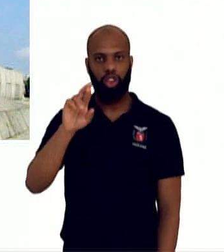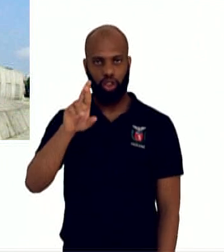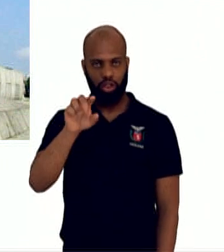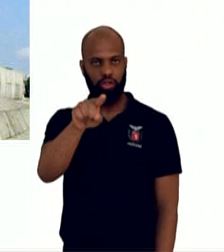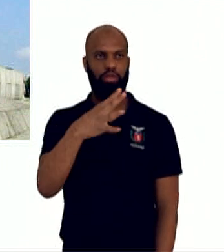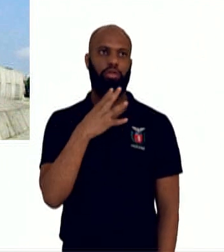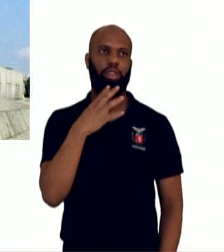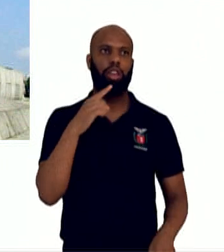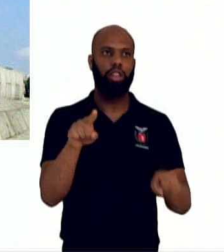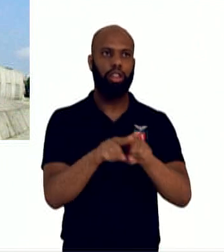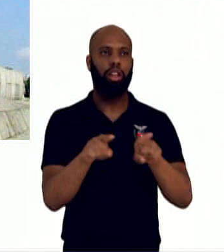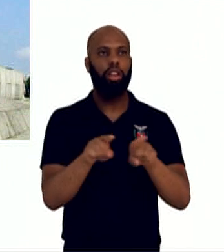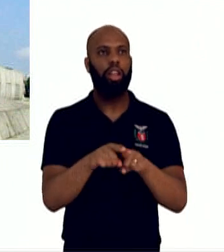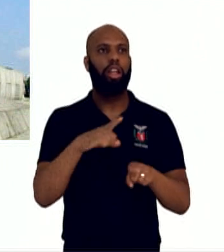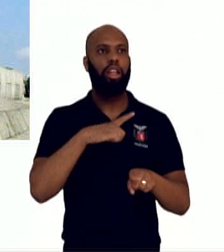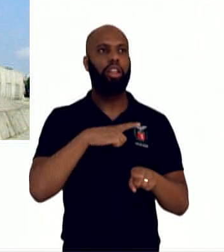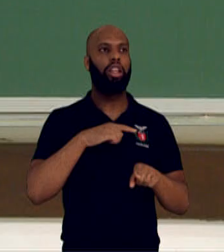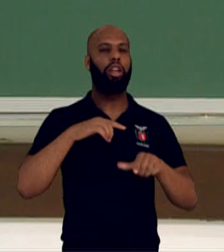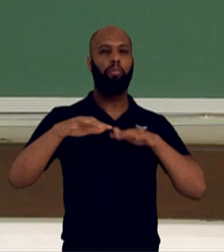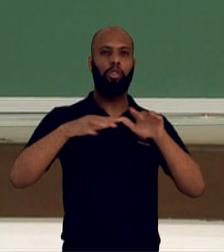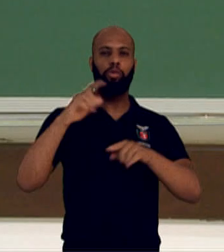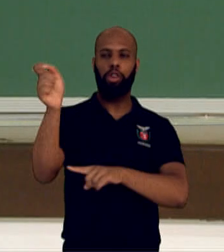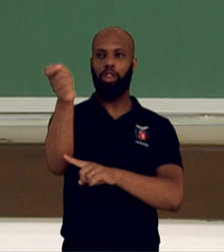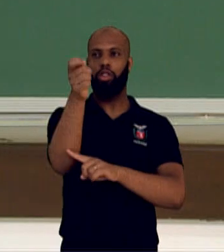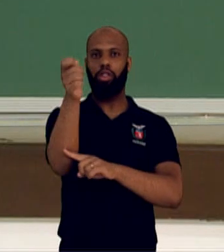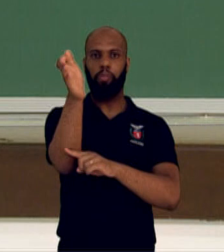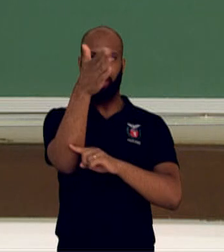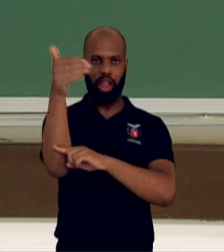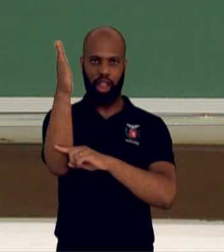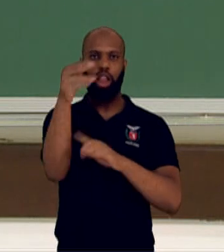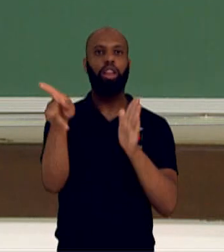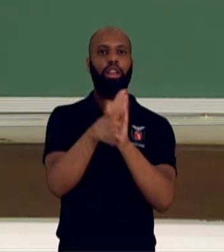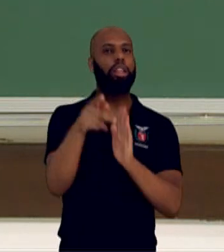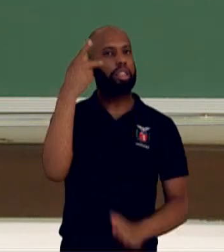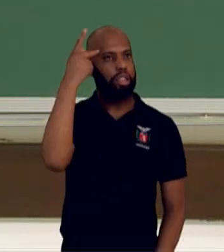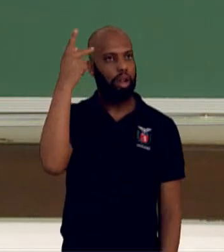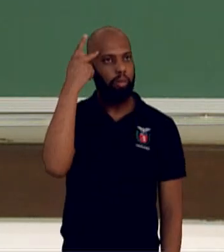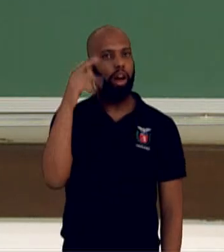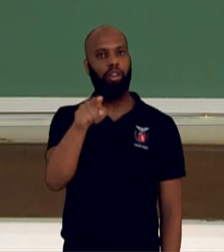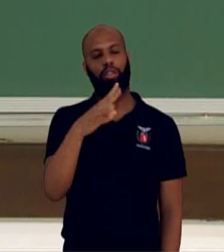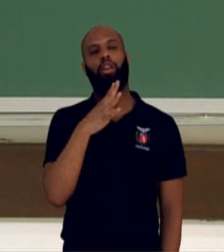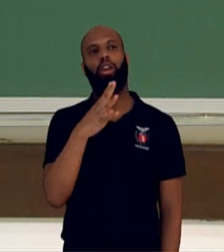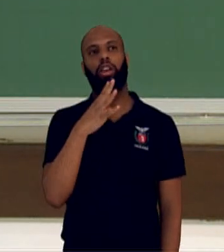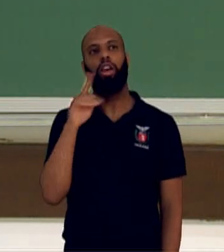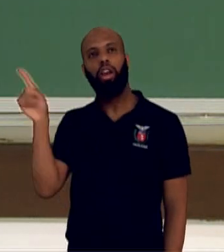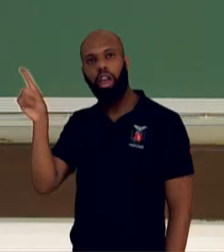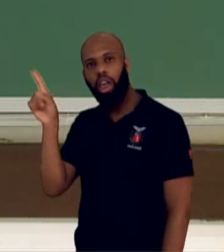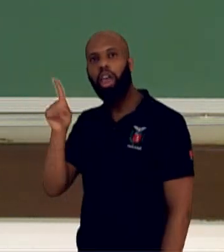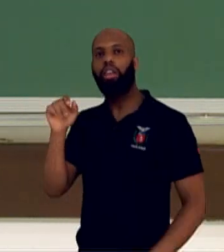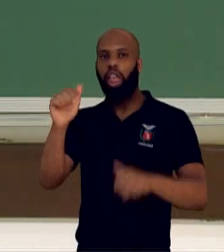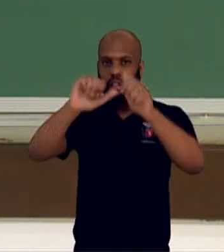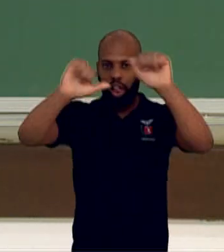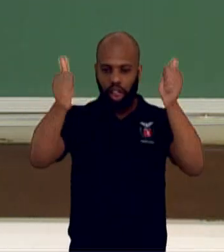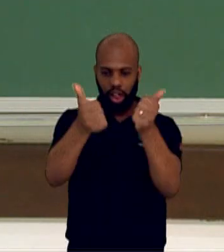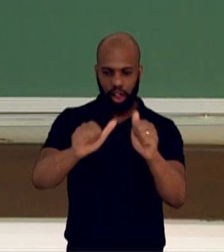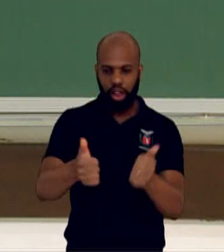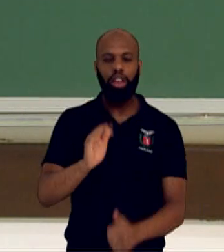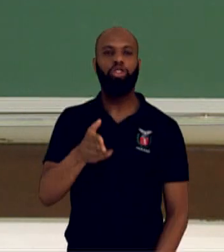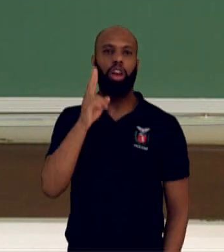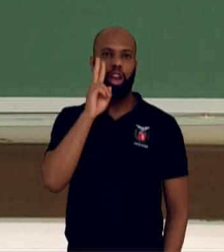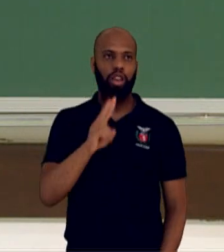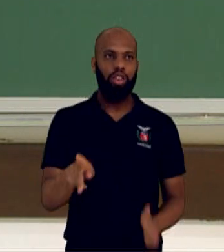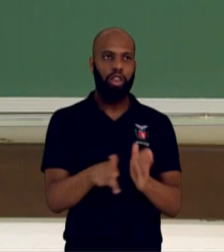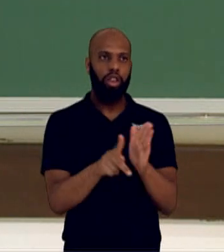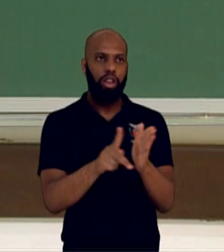conhecem, né? Pelo Monumento às Bandeiras, ali de São Paulo. Essa obra aqui dele, vocês com certeza já viram nos livros